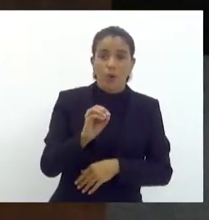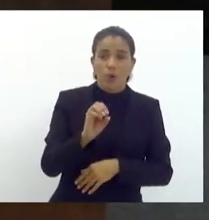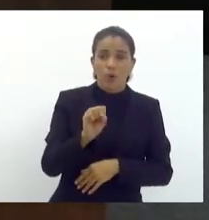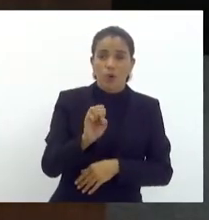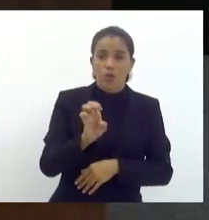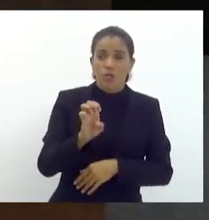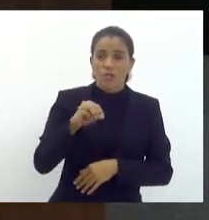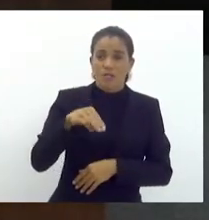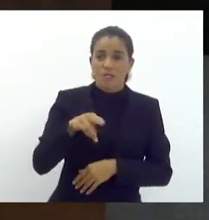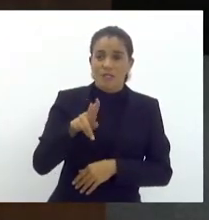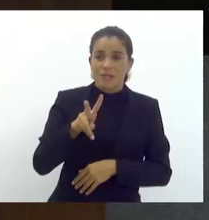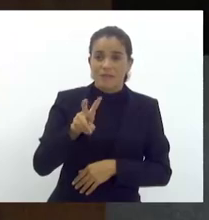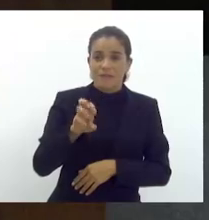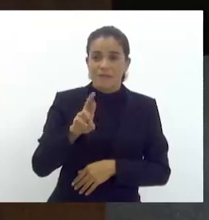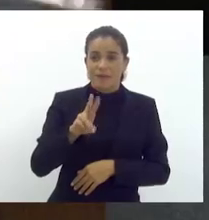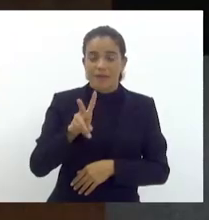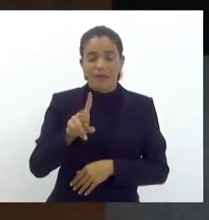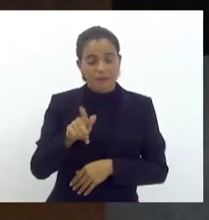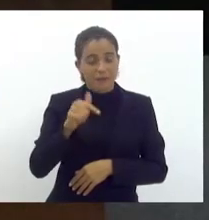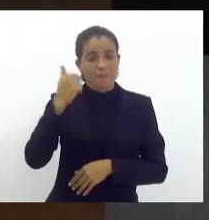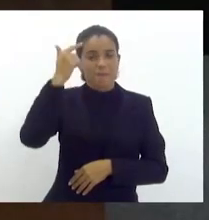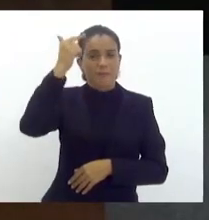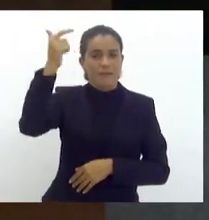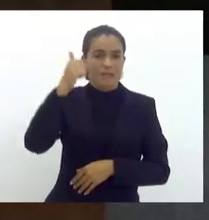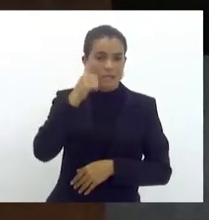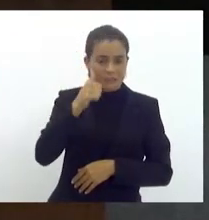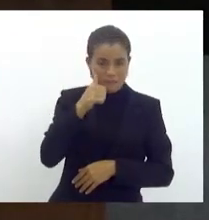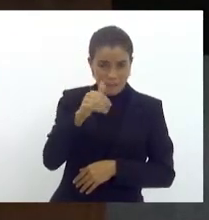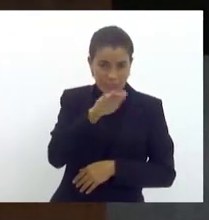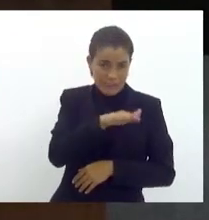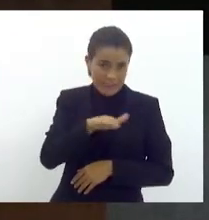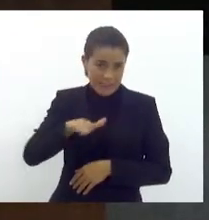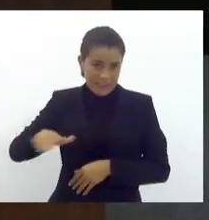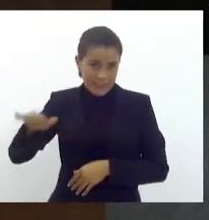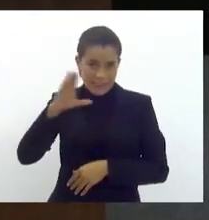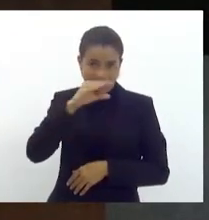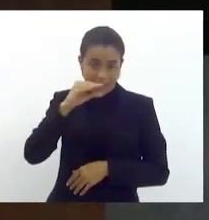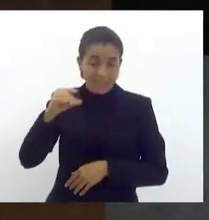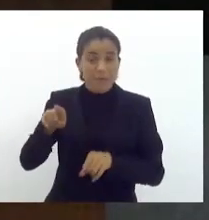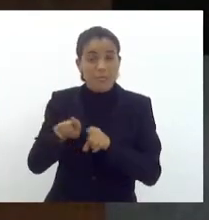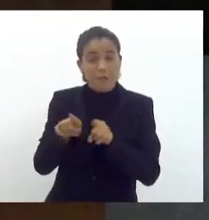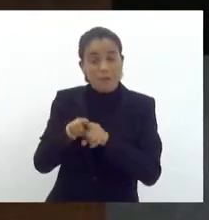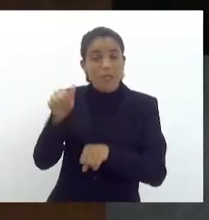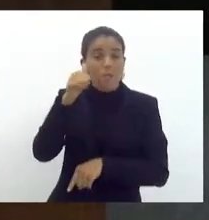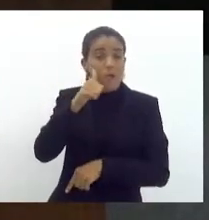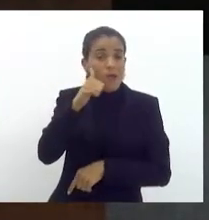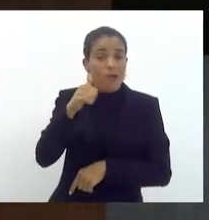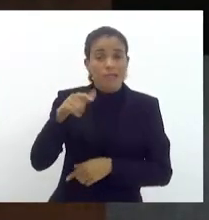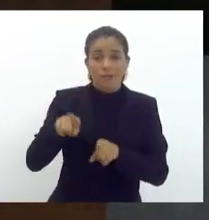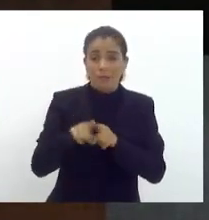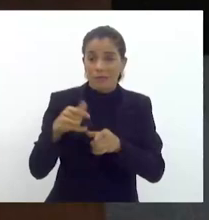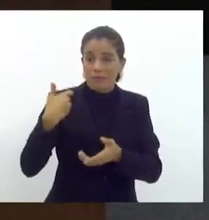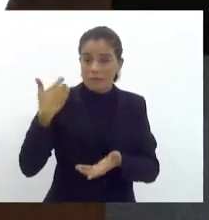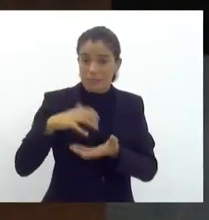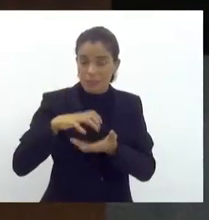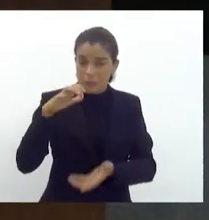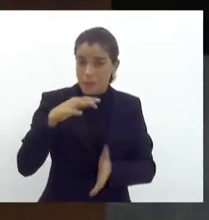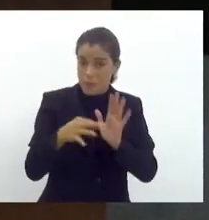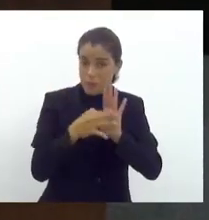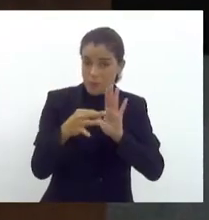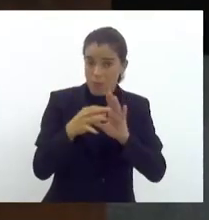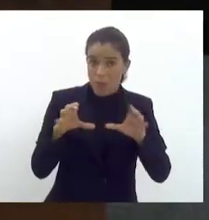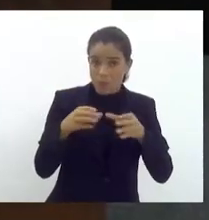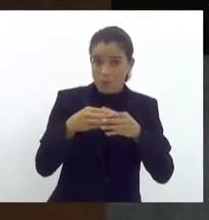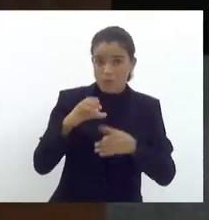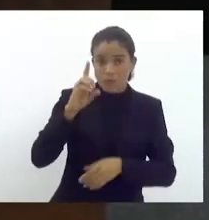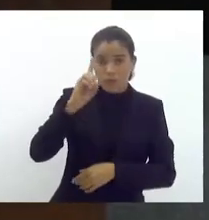inclui outros itens pensando não só nas nossas meninas mas nas nossas mulheres idosas o parecer da Comissão